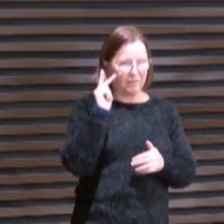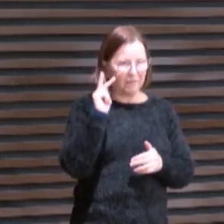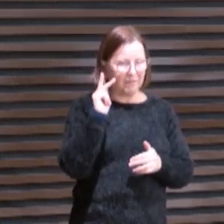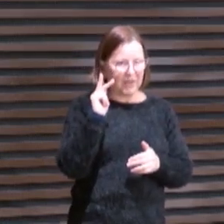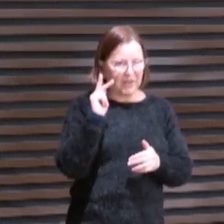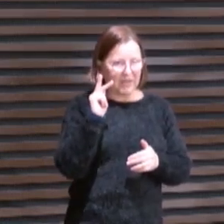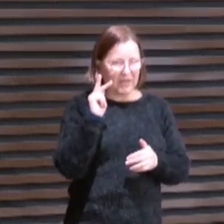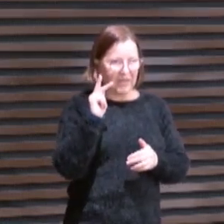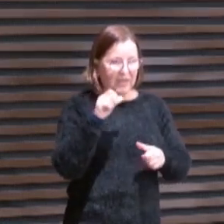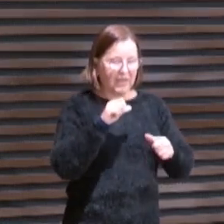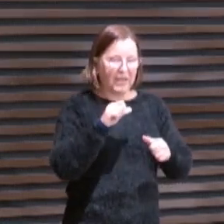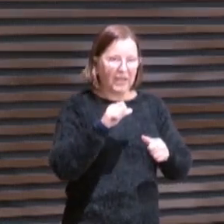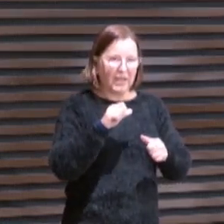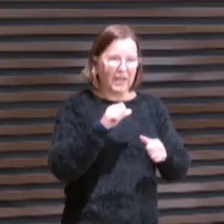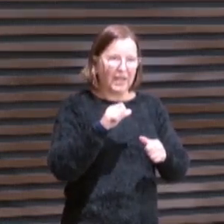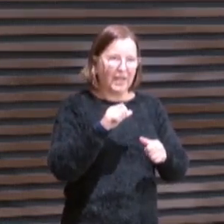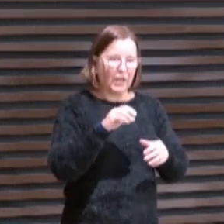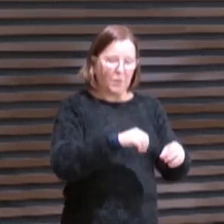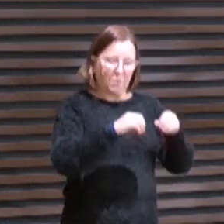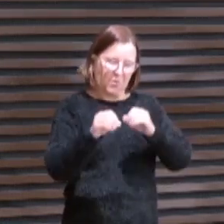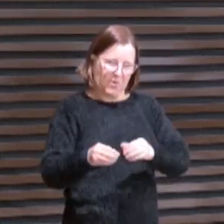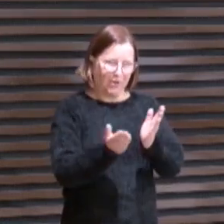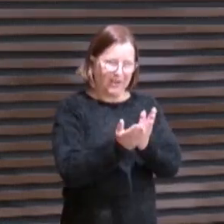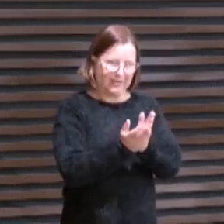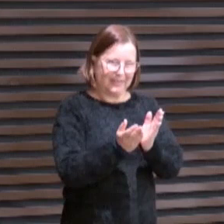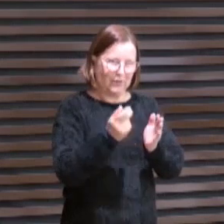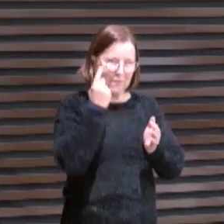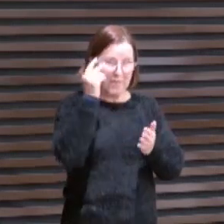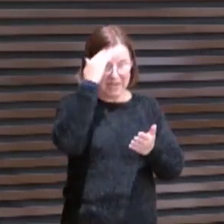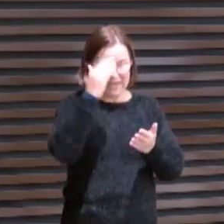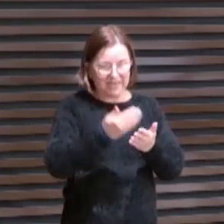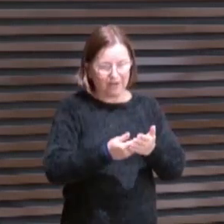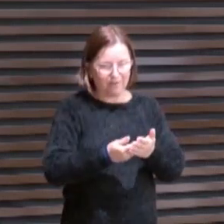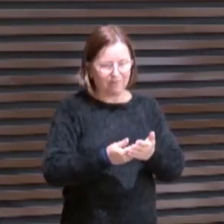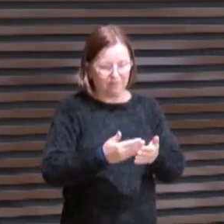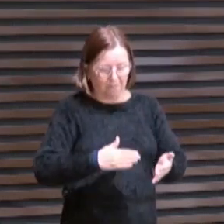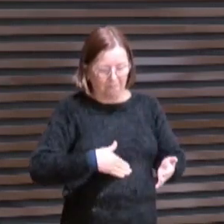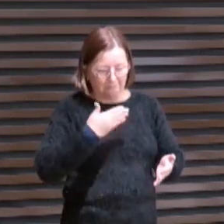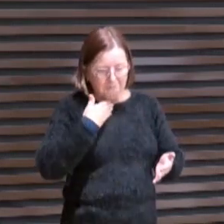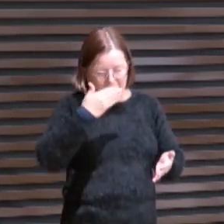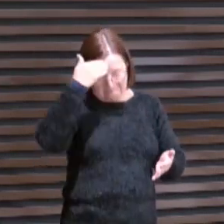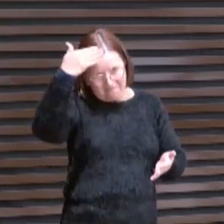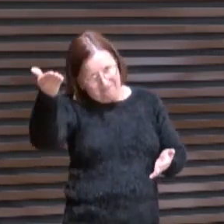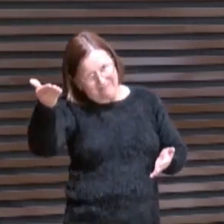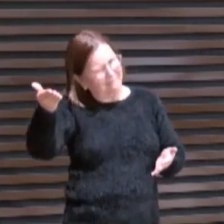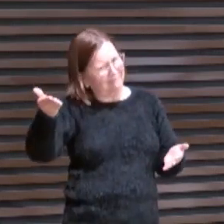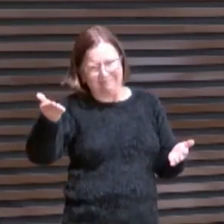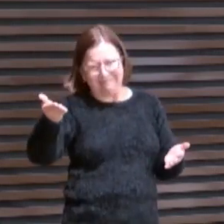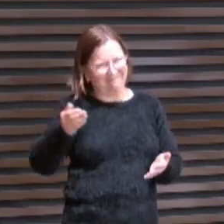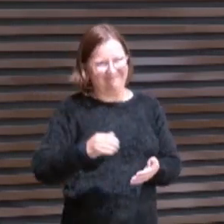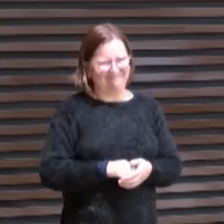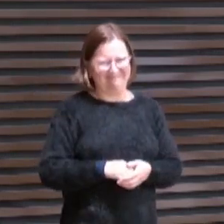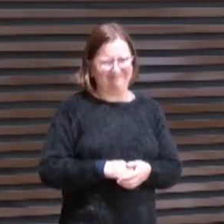islamismo. Essa é a crença deles. Mas só que tirou o ponto central. Se tirar a cruz